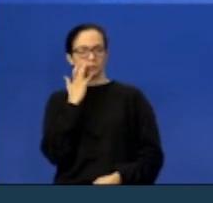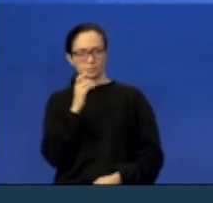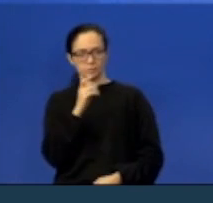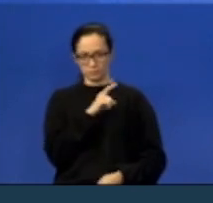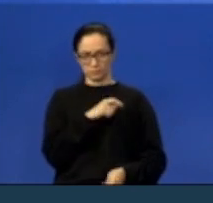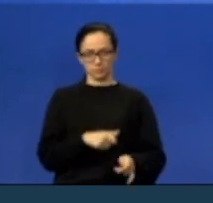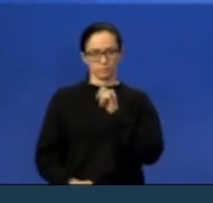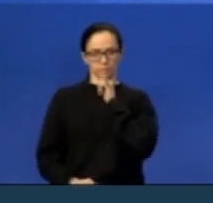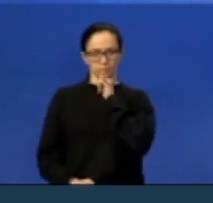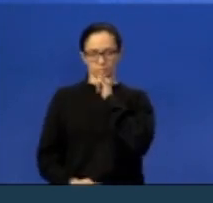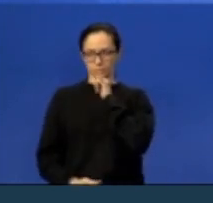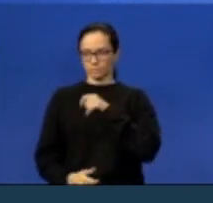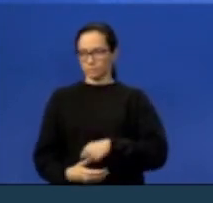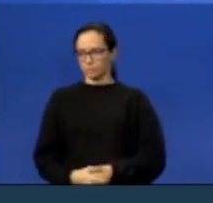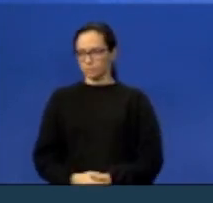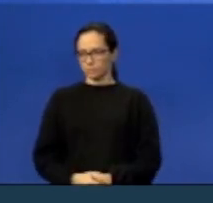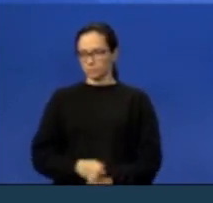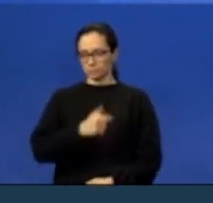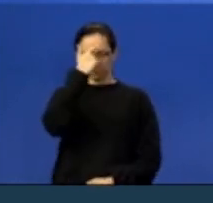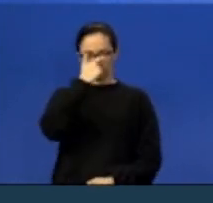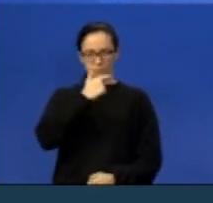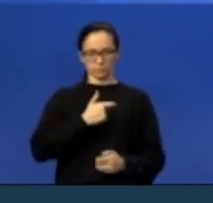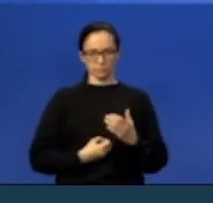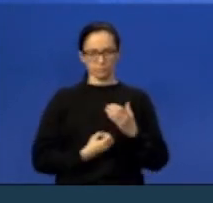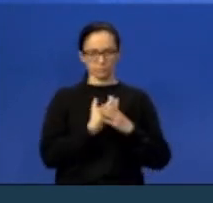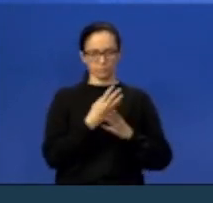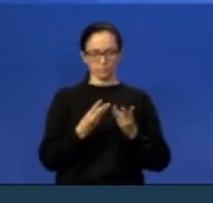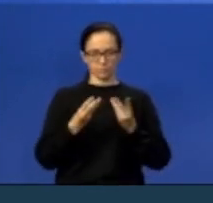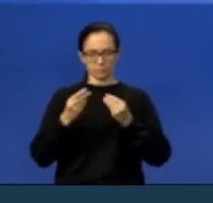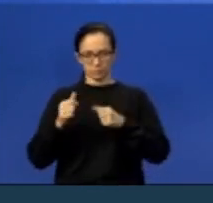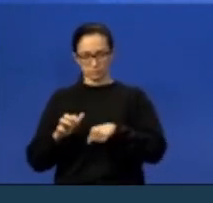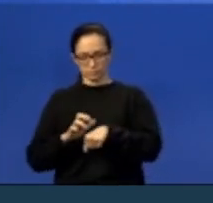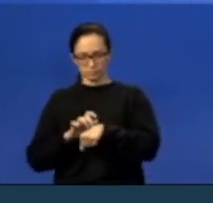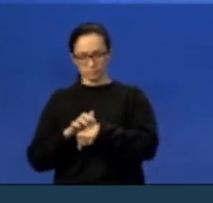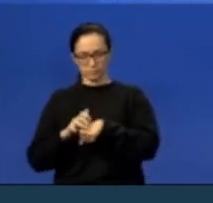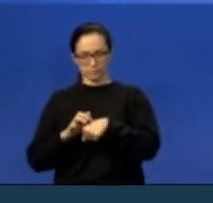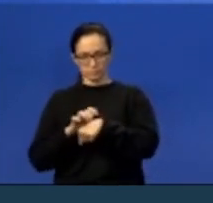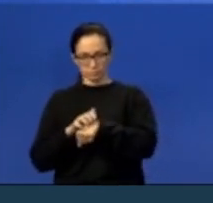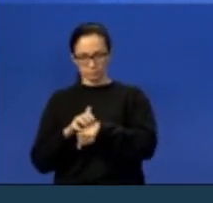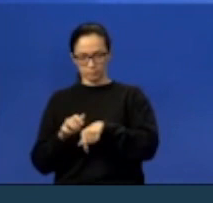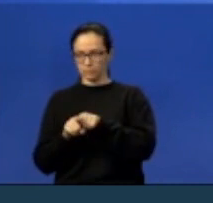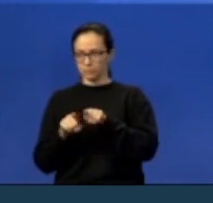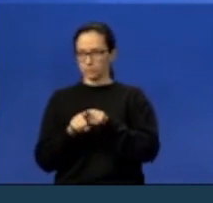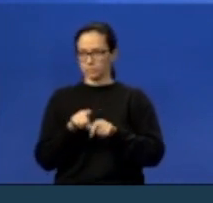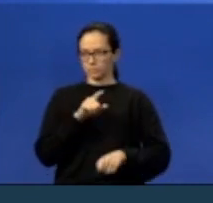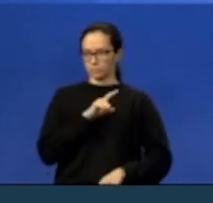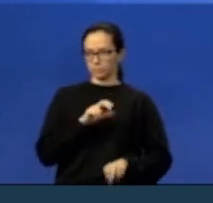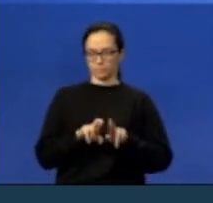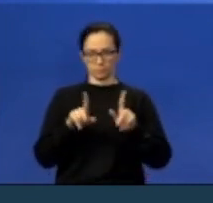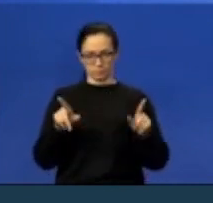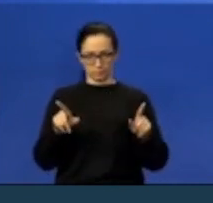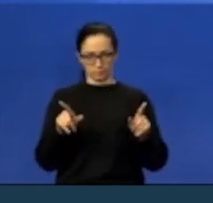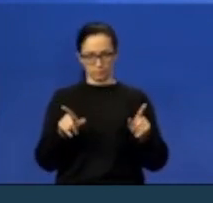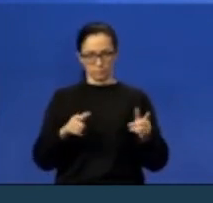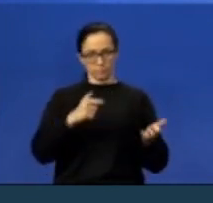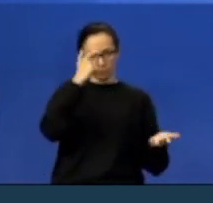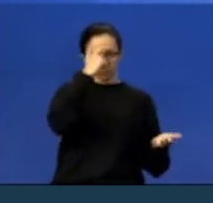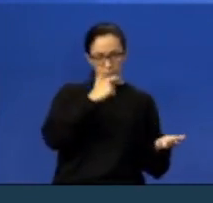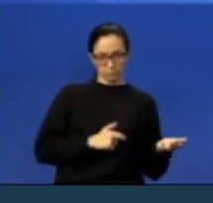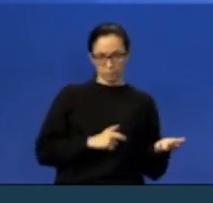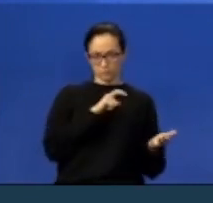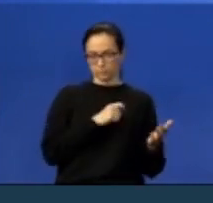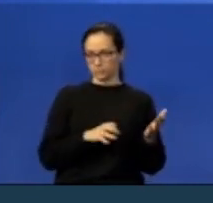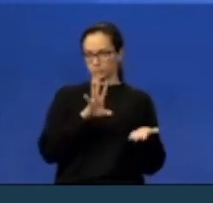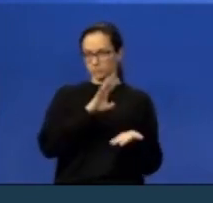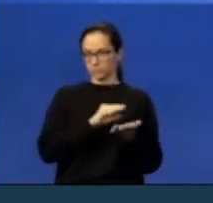exemplo, a gente tem o osso cortical e o osso esponjoso, também chamado de osso trabecular. Esse osso cortical, ele está